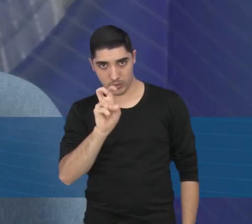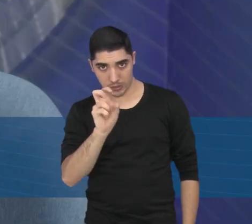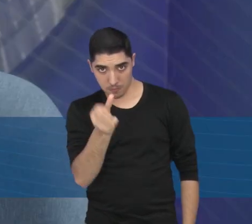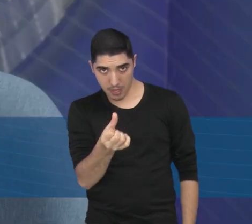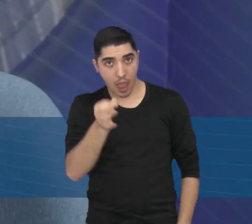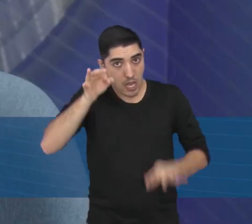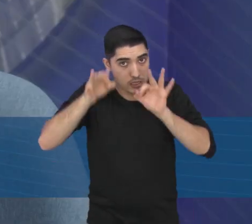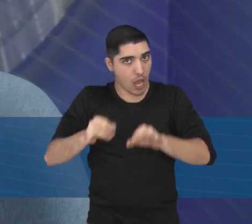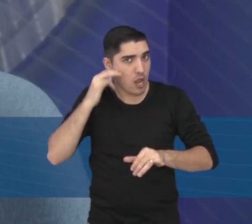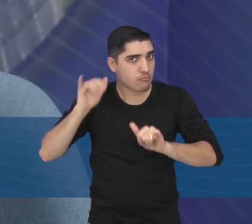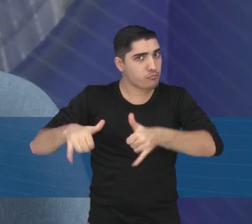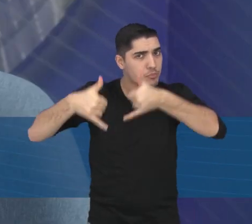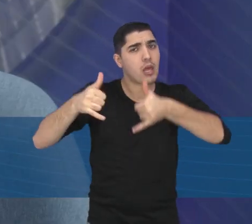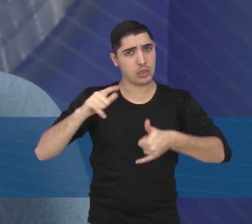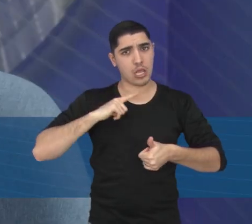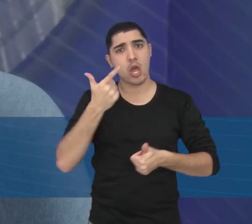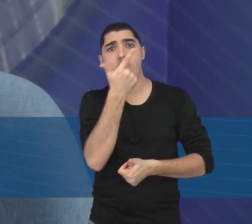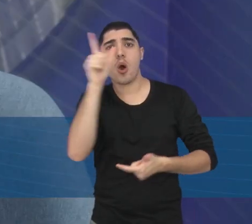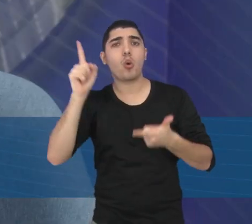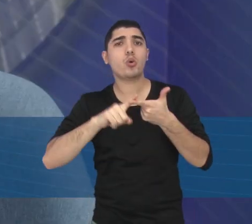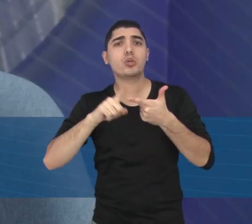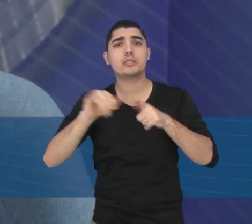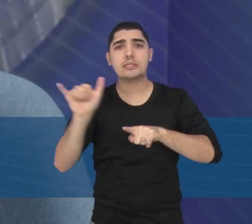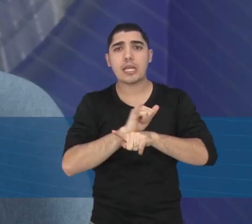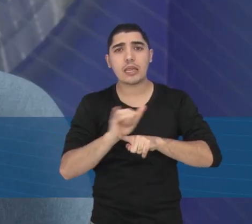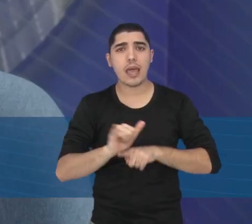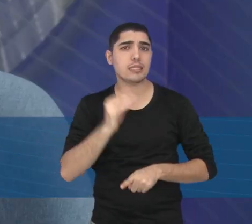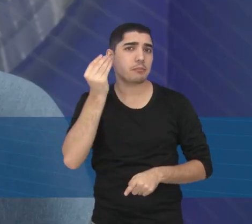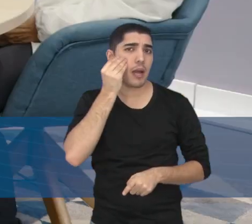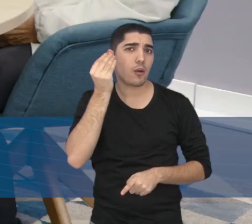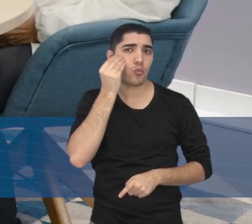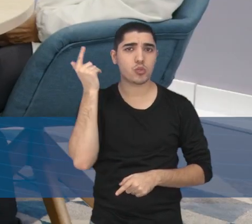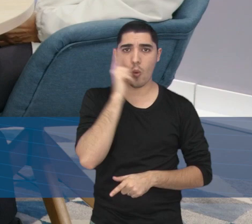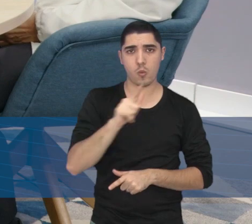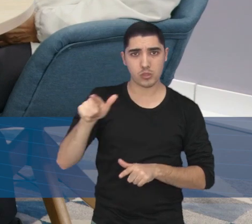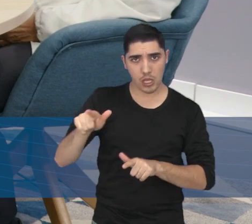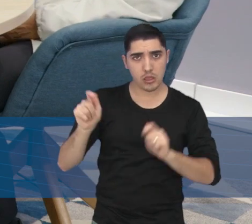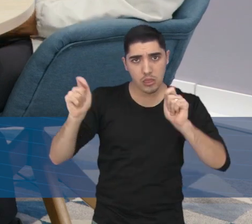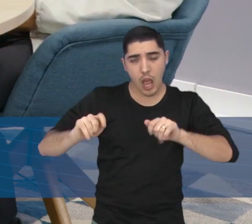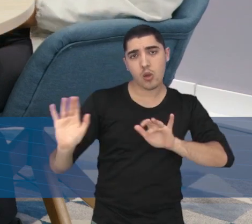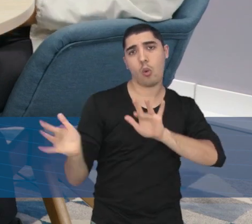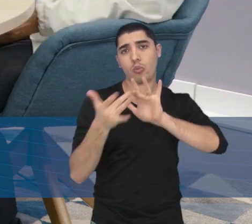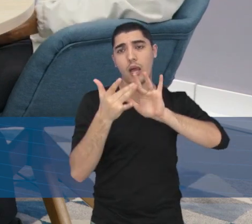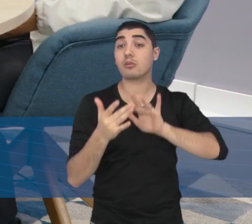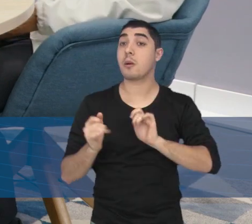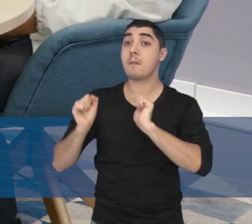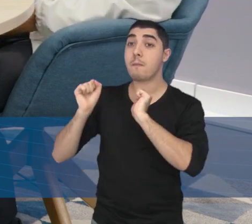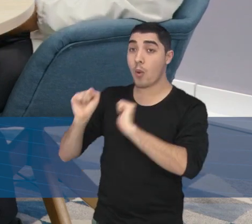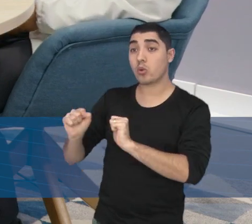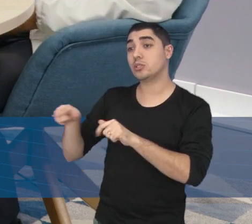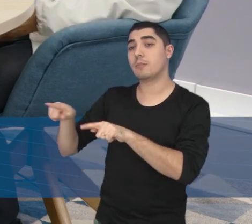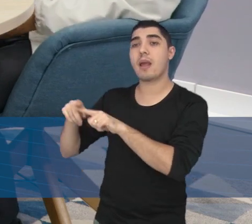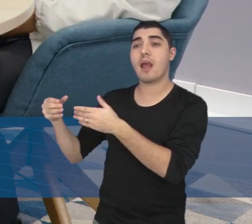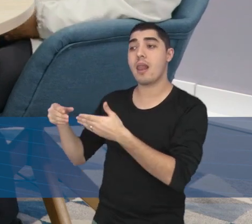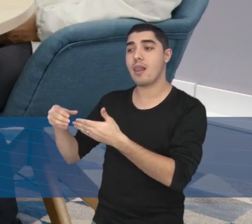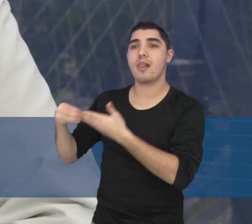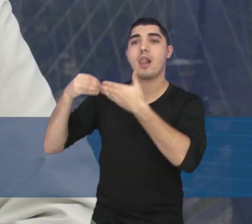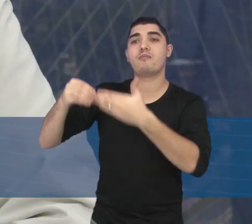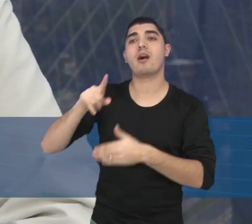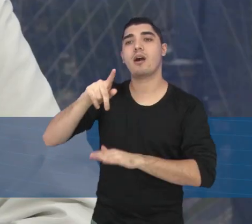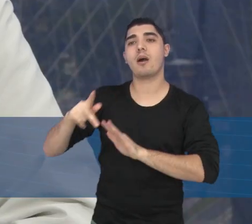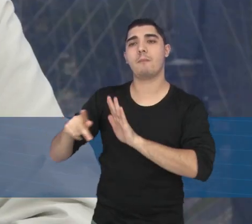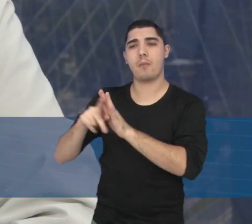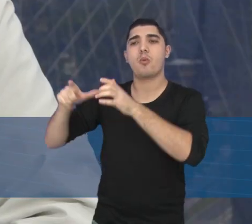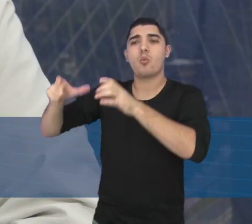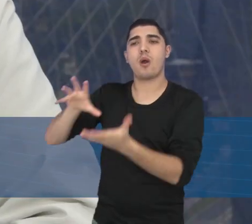entrada, então tem outros caminhos que o munícipe pode o munícipe também, contatar? Sim, ele pode também levar nos ecopevs, nos PEVs de São José